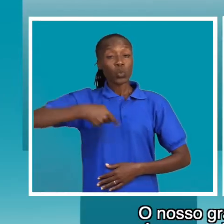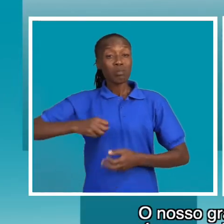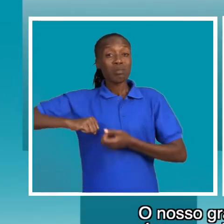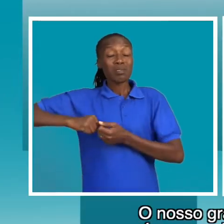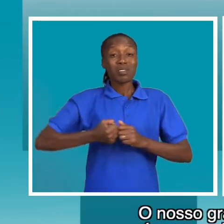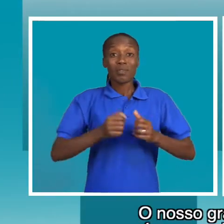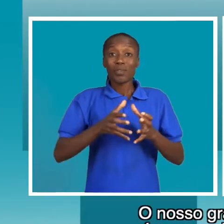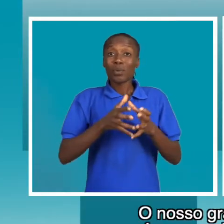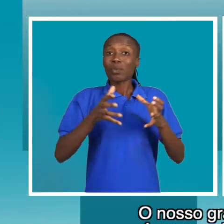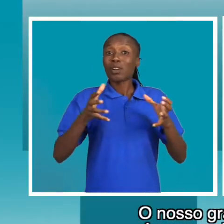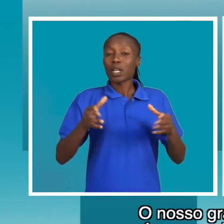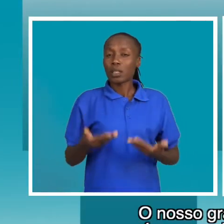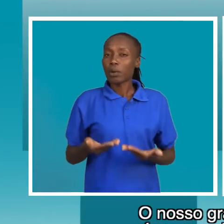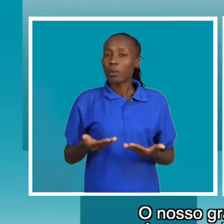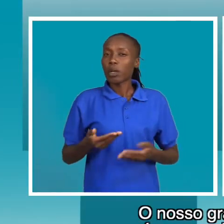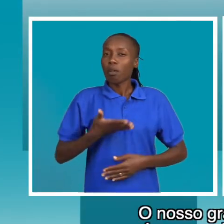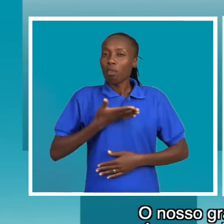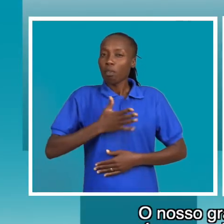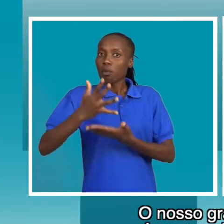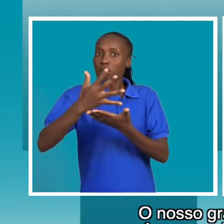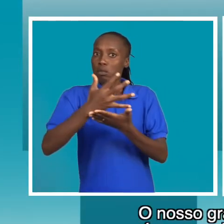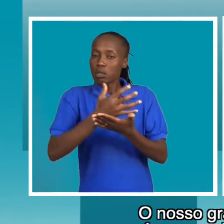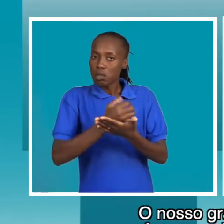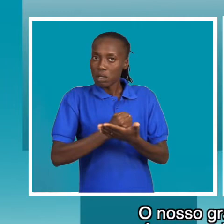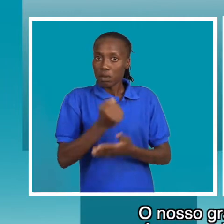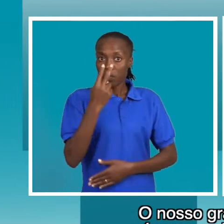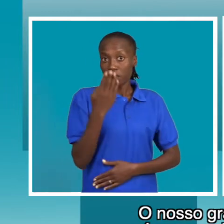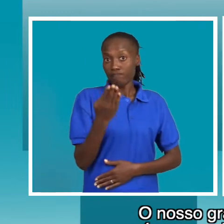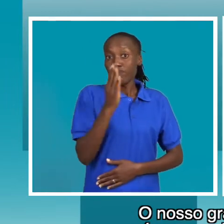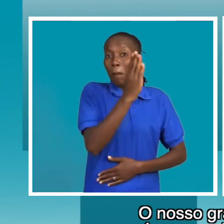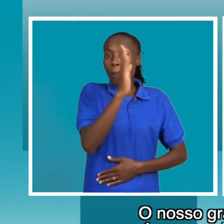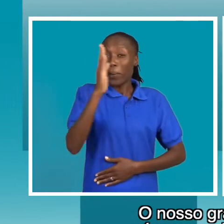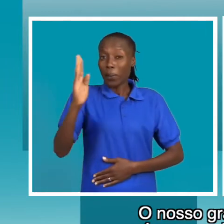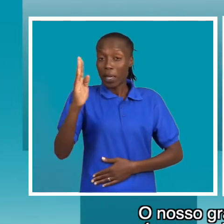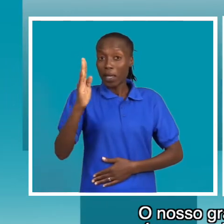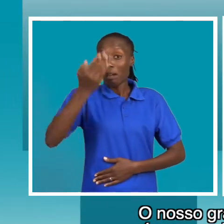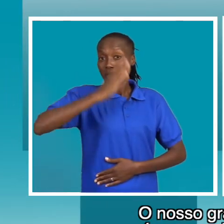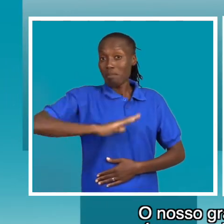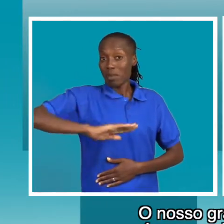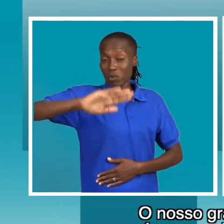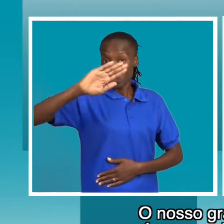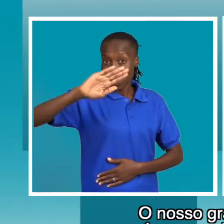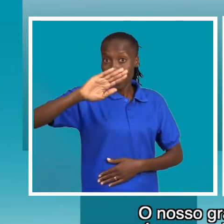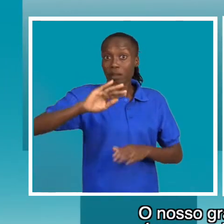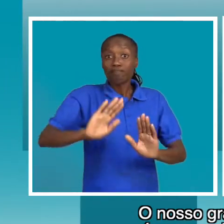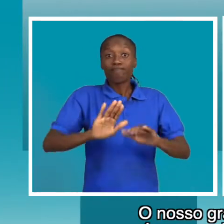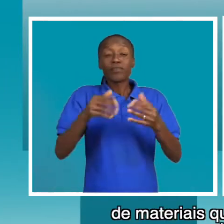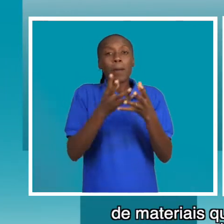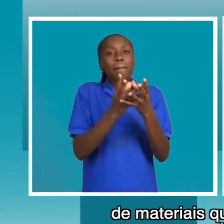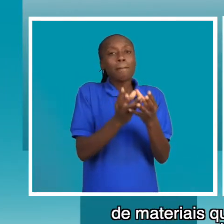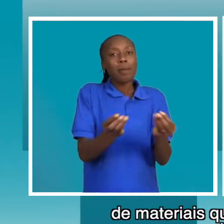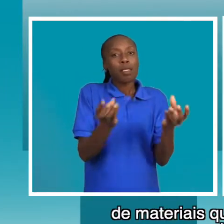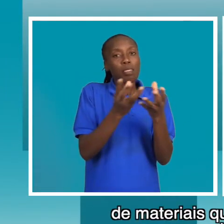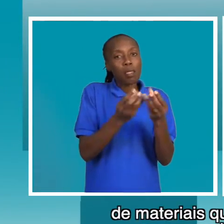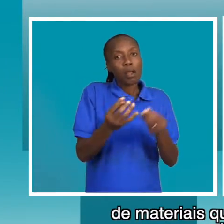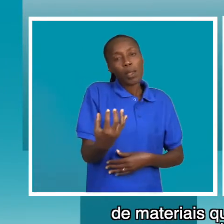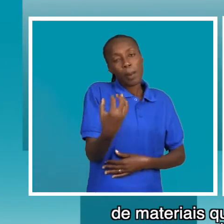O nosso grande desafio neste momento é conseguir prover a Biblioteca Nacional de